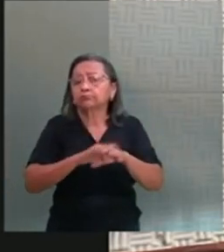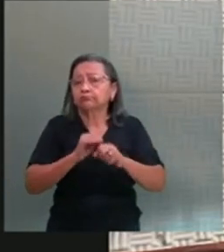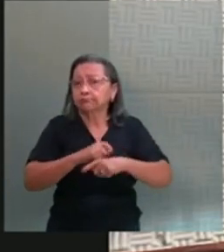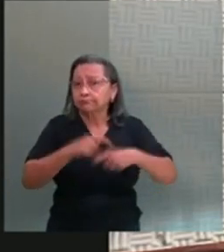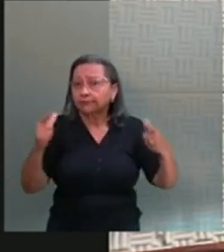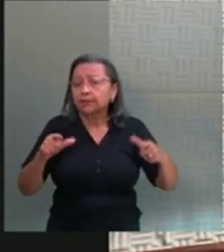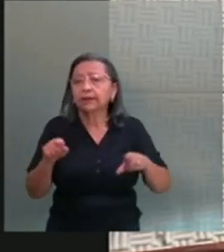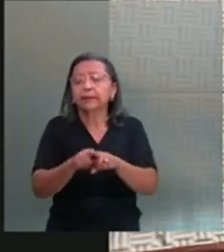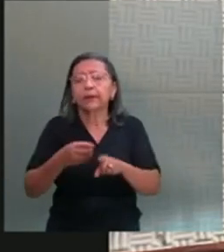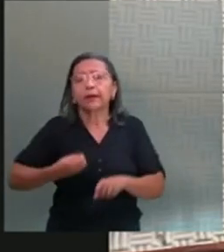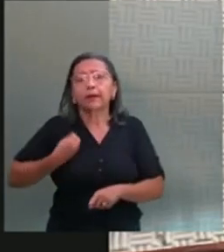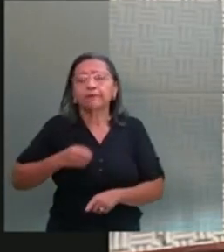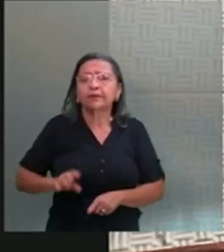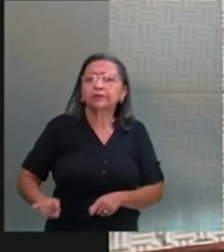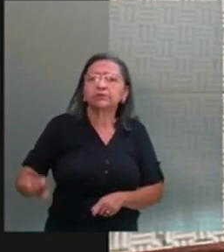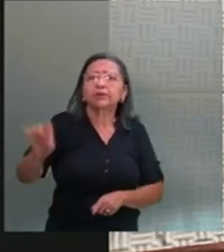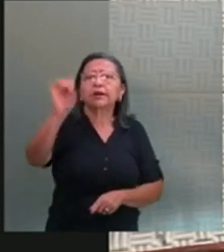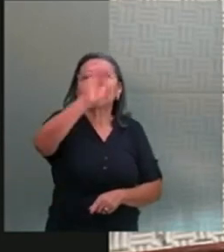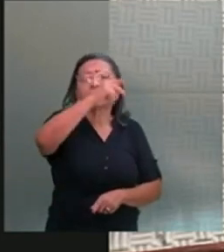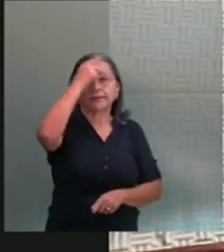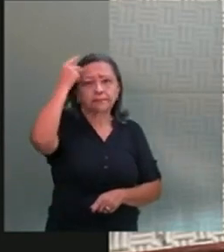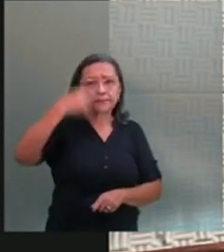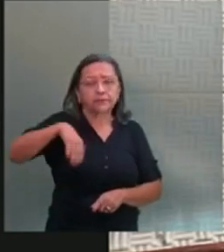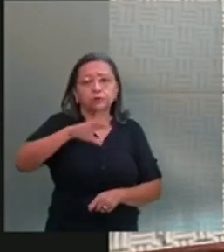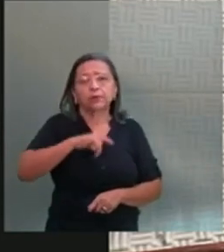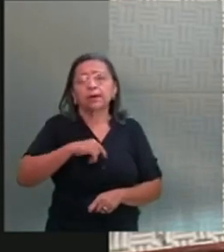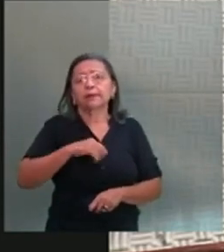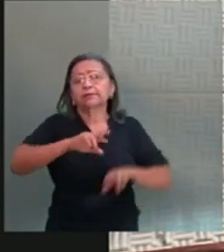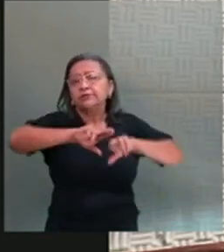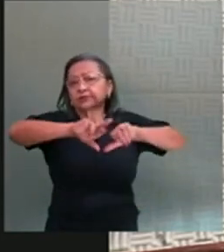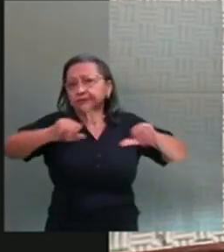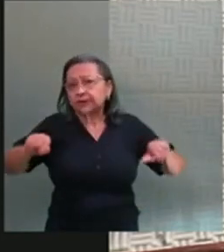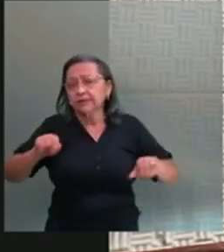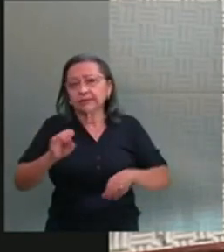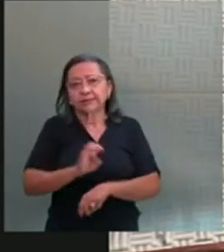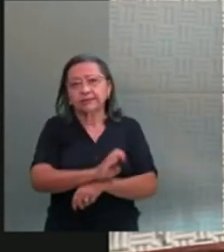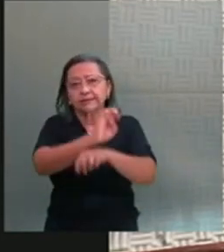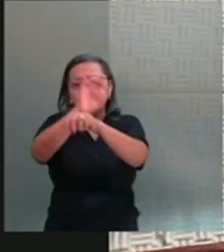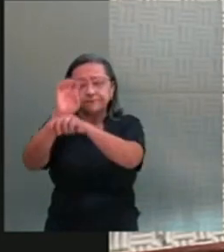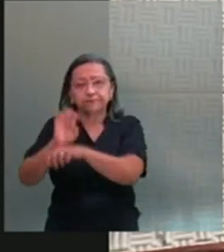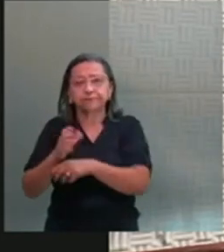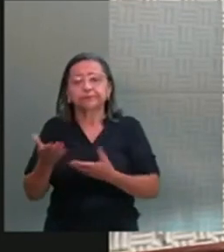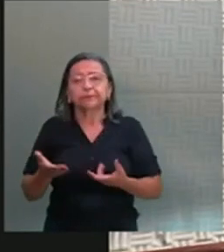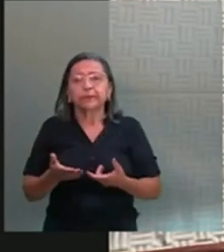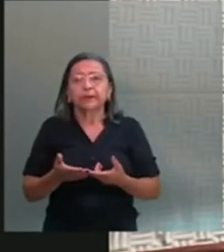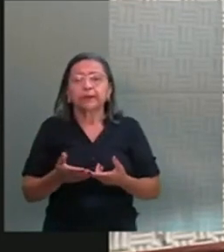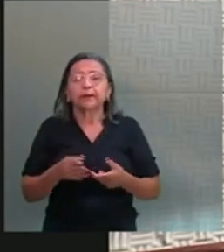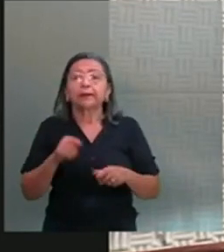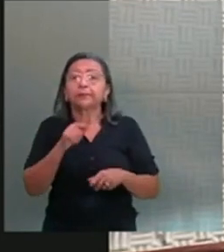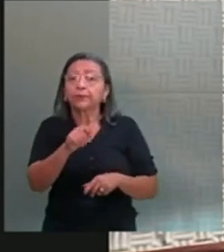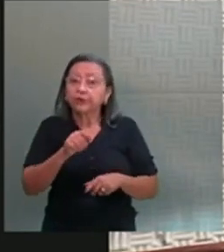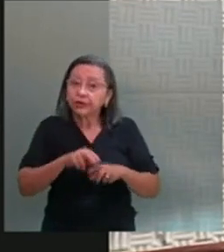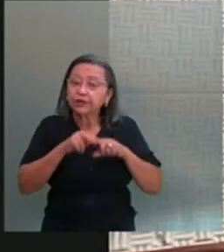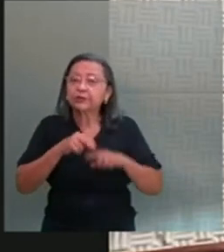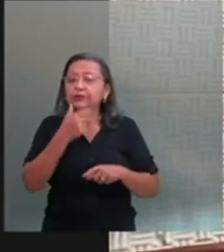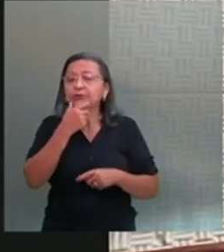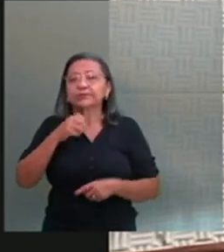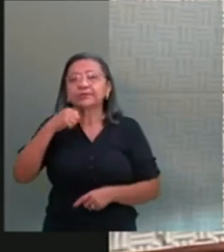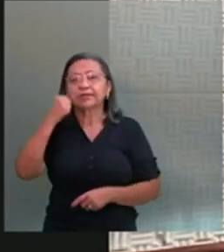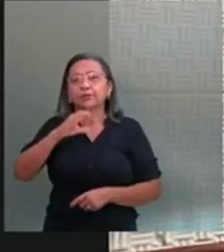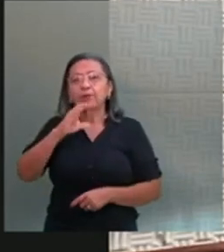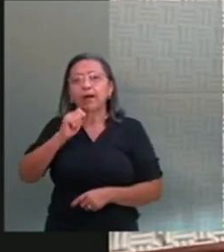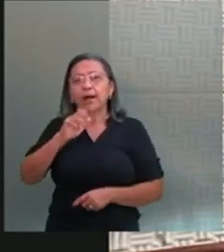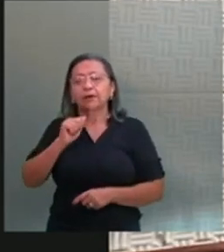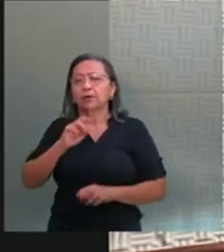e também a vida de cada indivíduo nas mais diferentes esferas. Daí, senador Carlos Viana, não é exagero